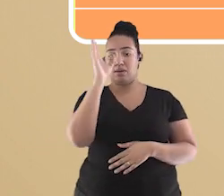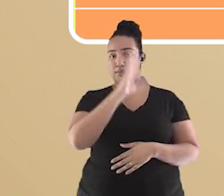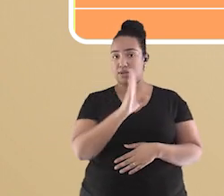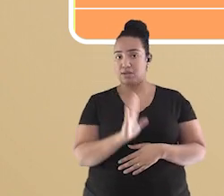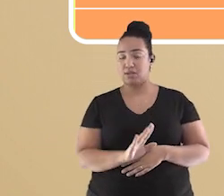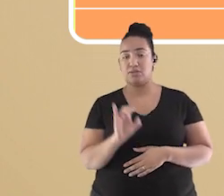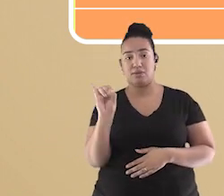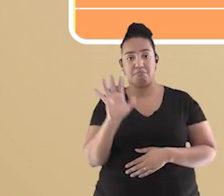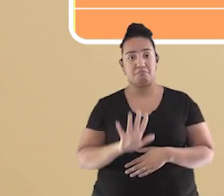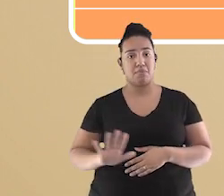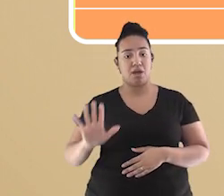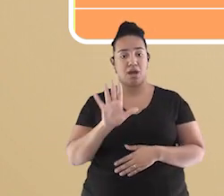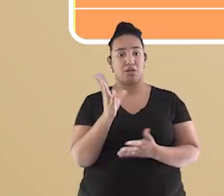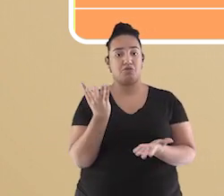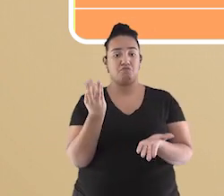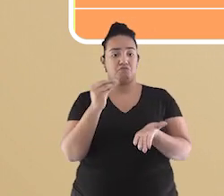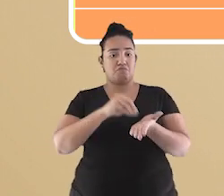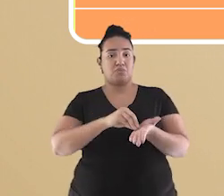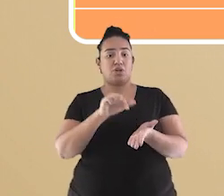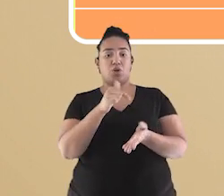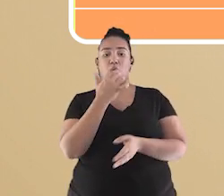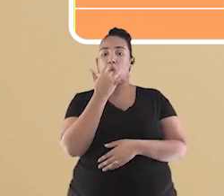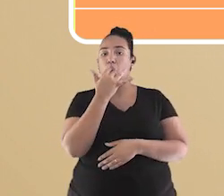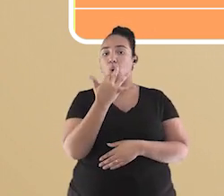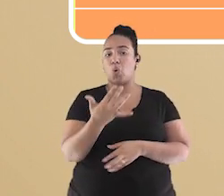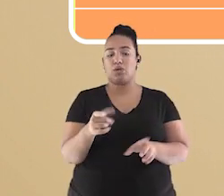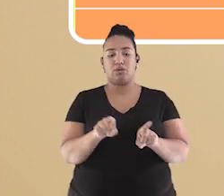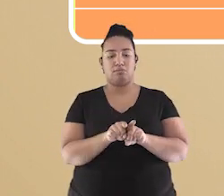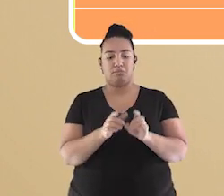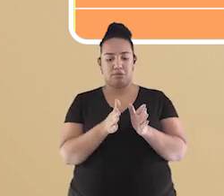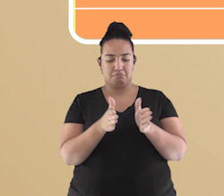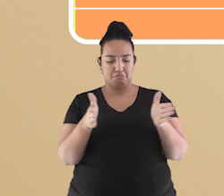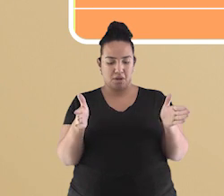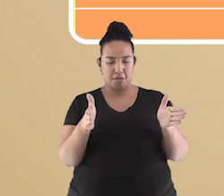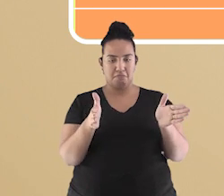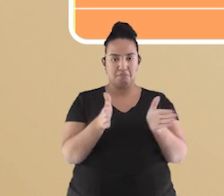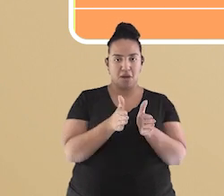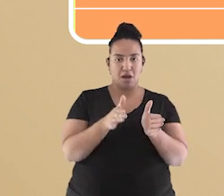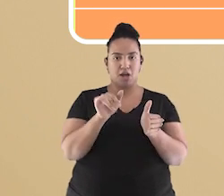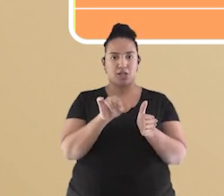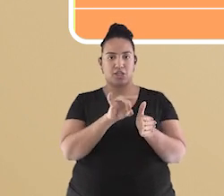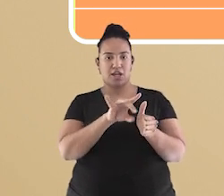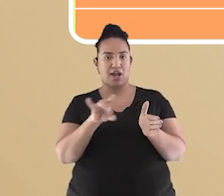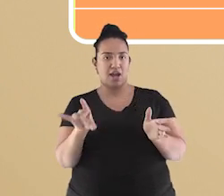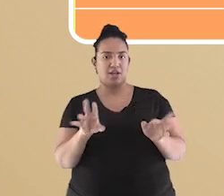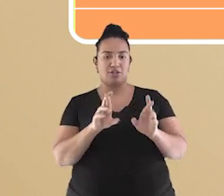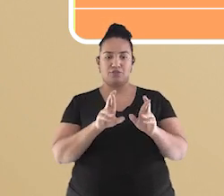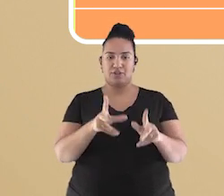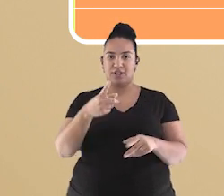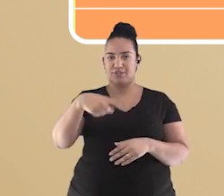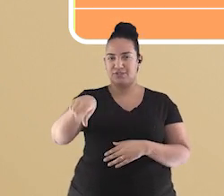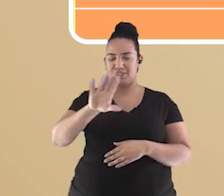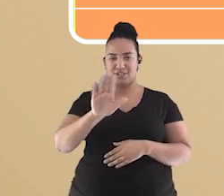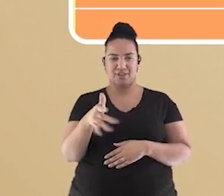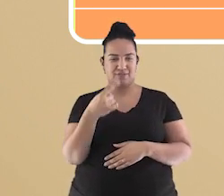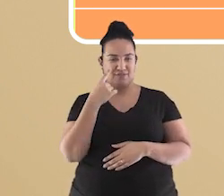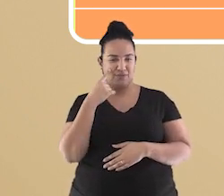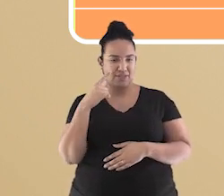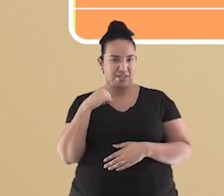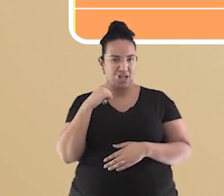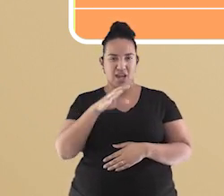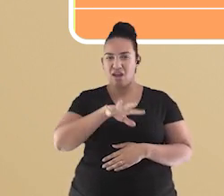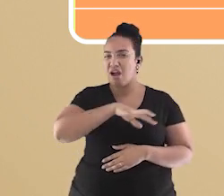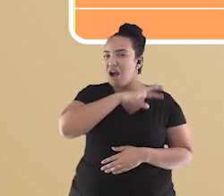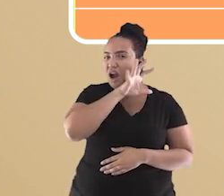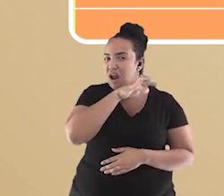impressas nas notas foram colocadas para que tivessem cores e tamanhos diferentes para cada valor. Vocês já repararam que existem